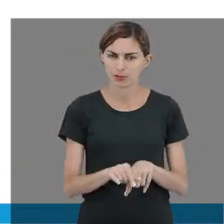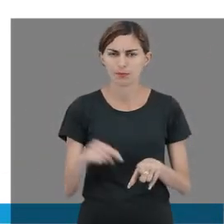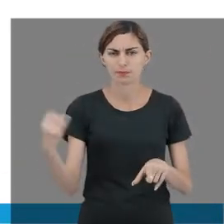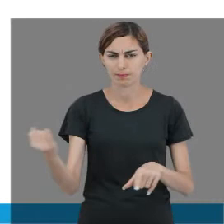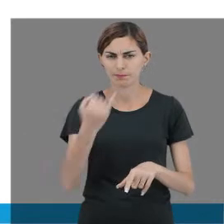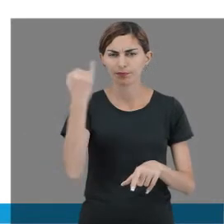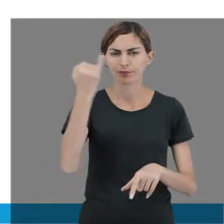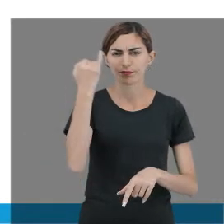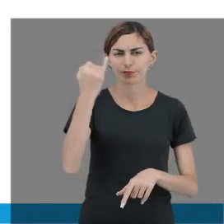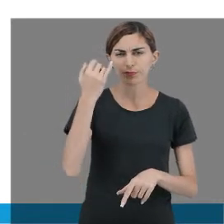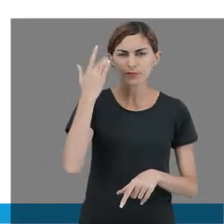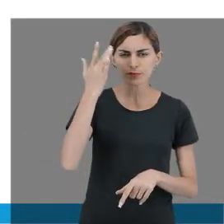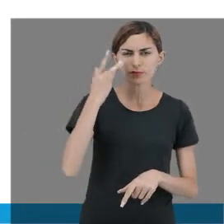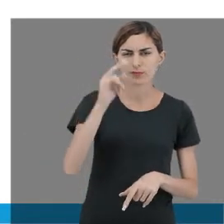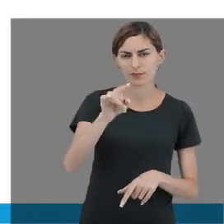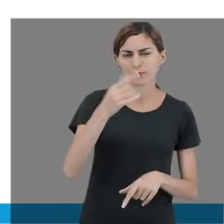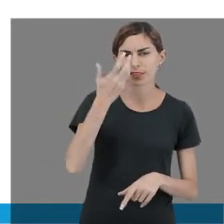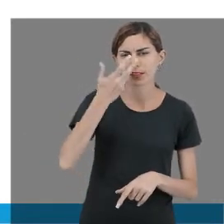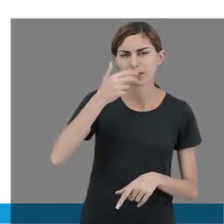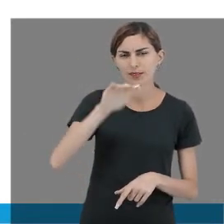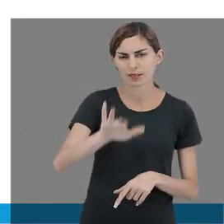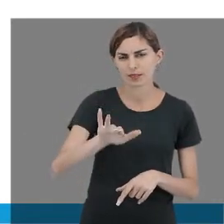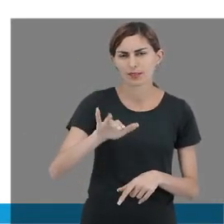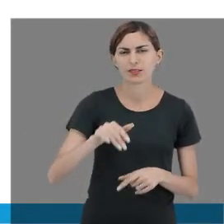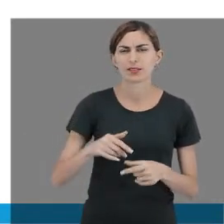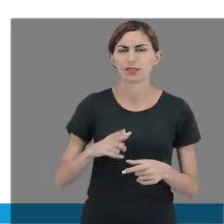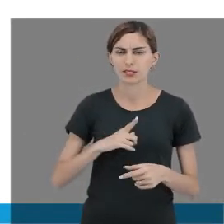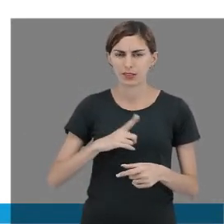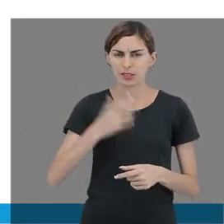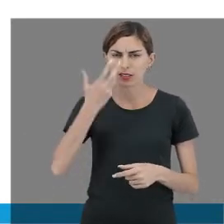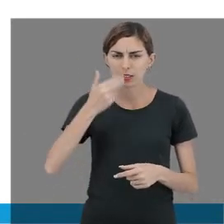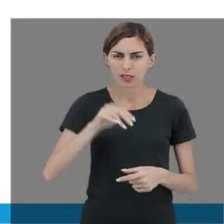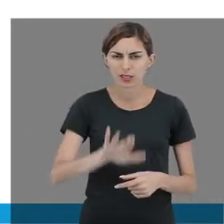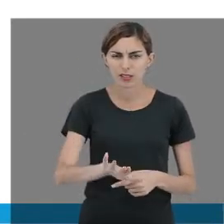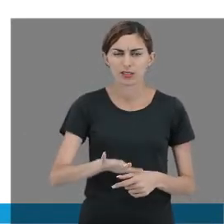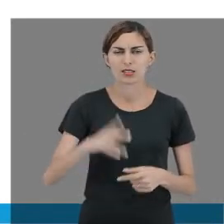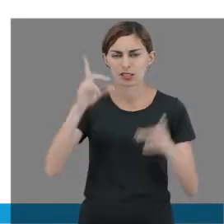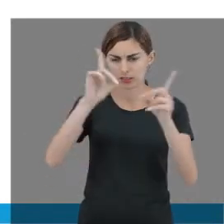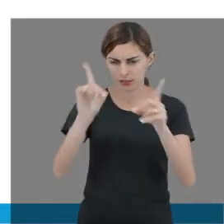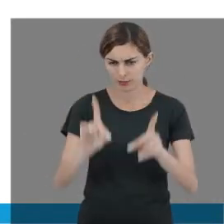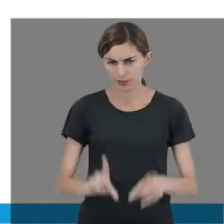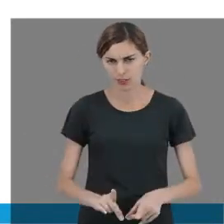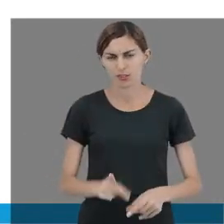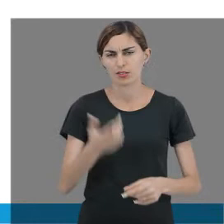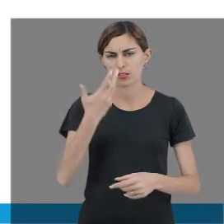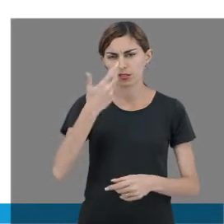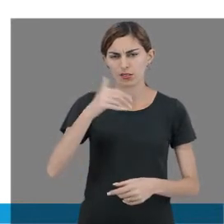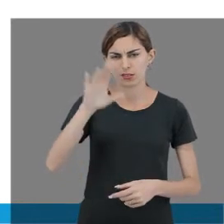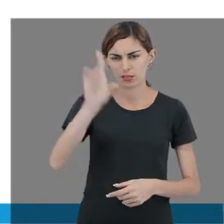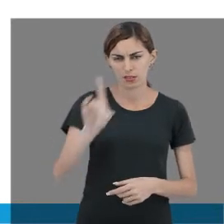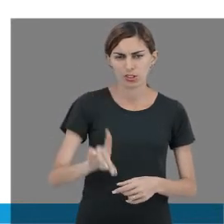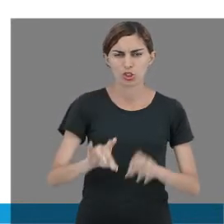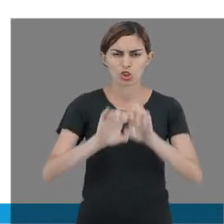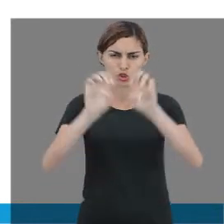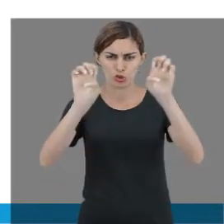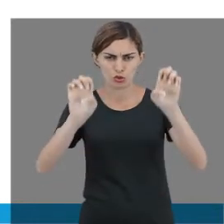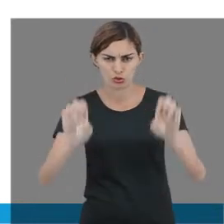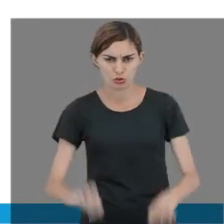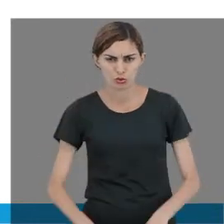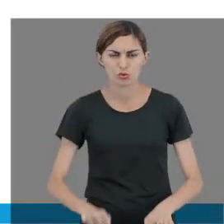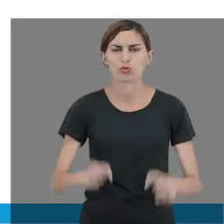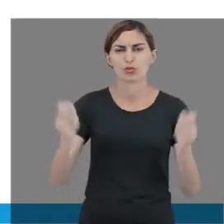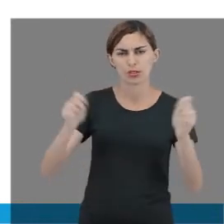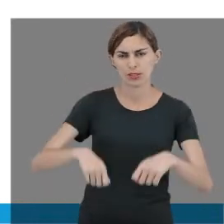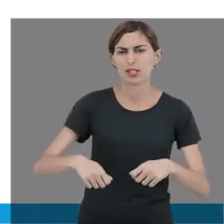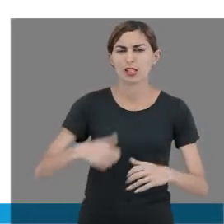sabe que existem os direitos da criança que tem deficiência, do pai que carrega uma criança com deficiência, em ter uma estrutura para que ele possa